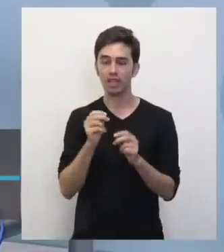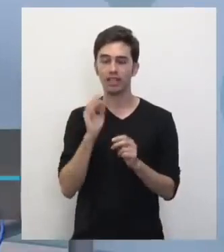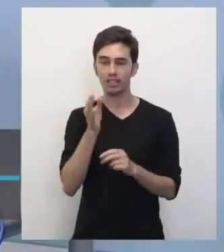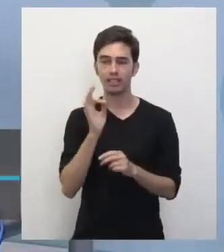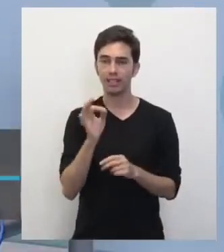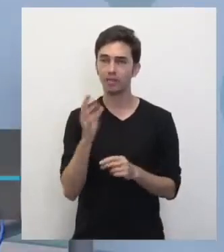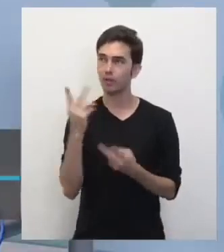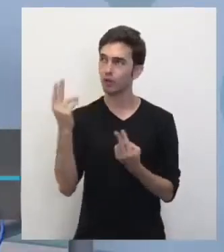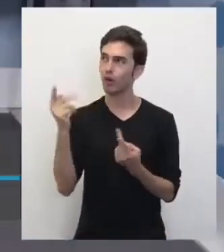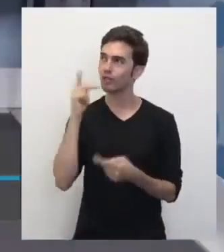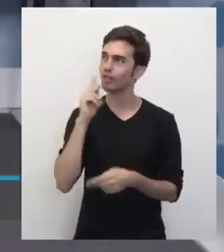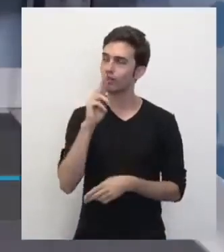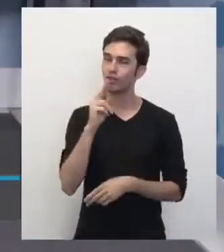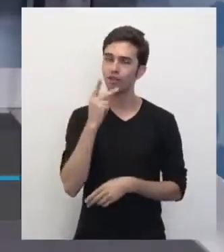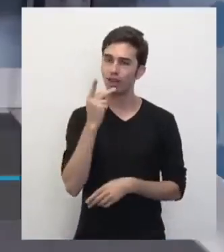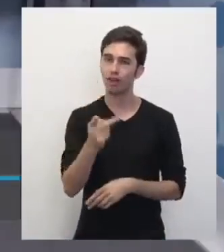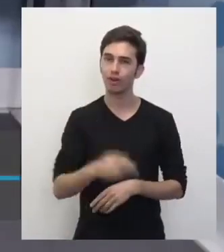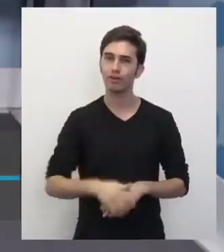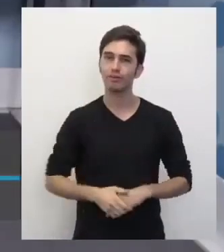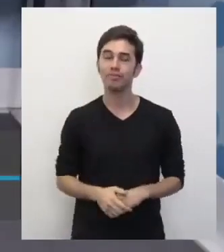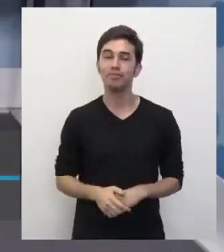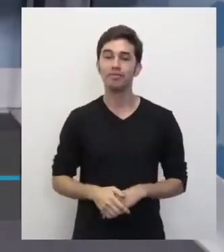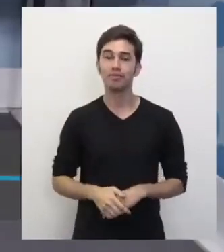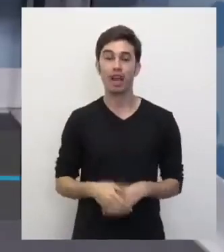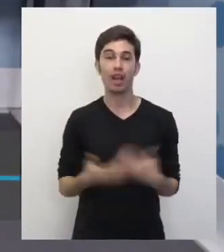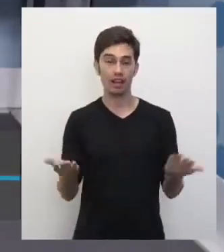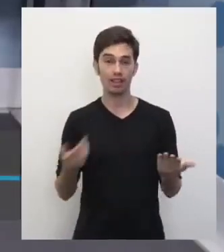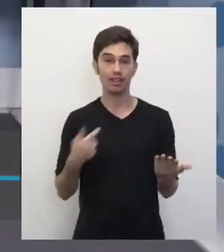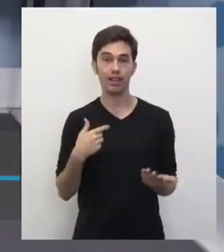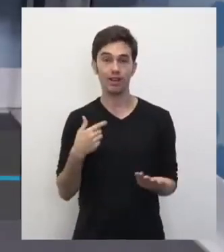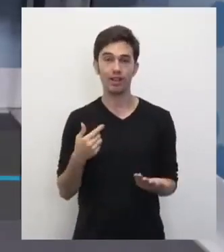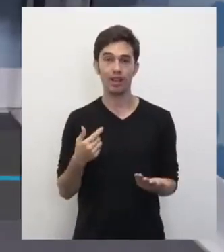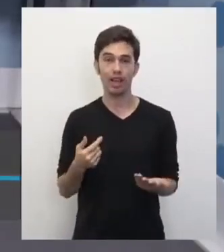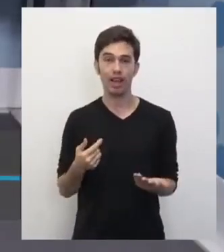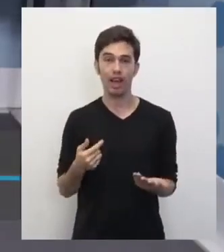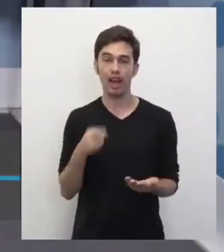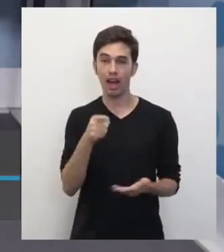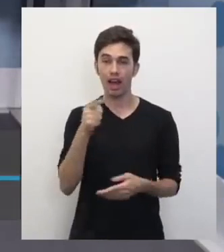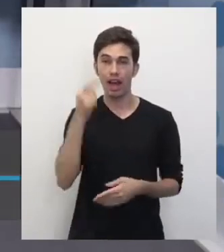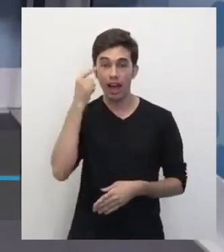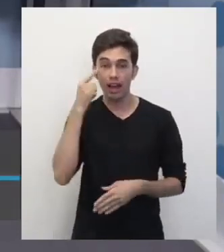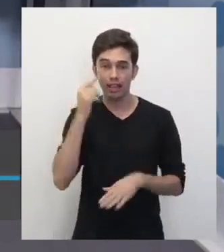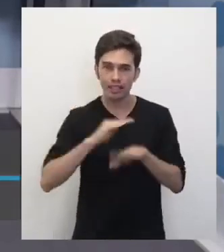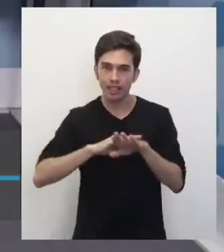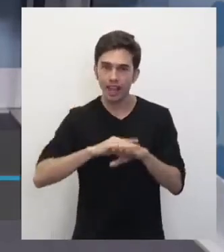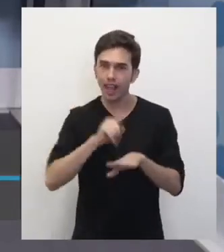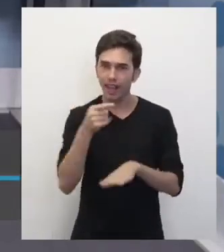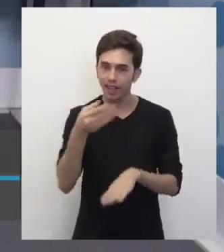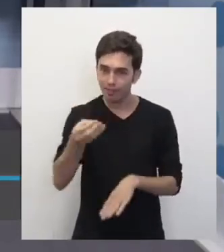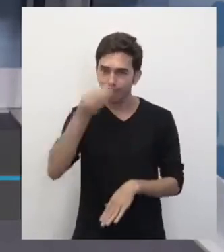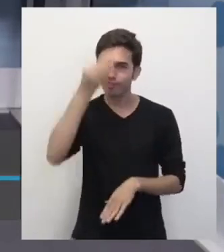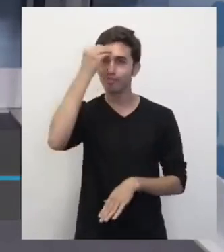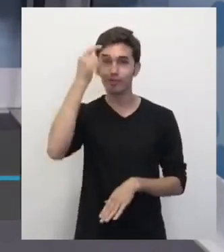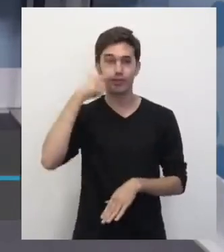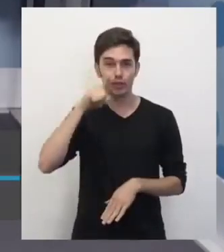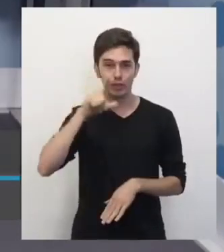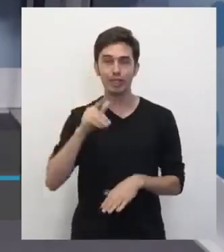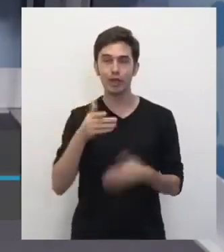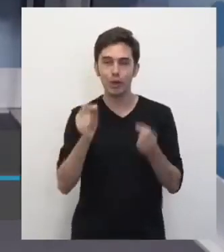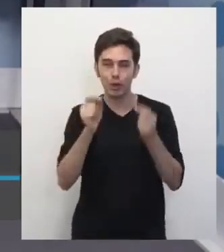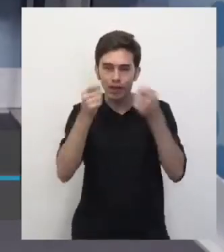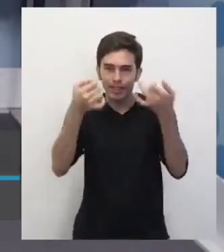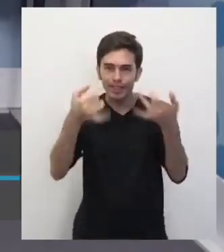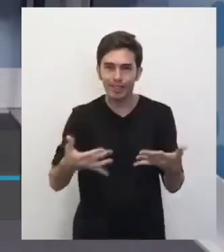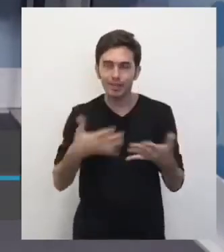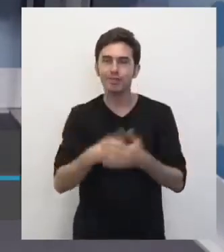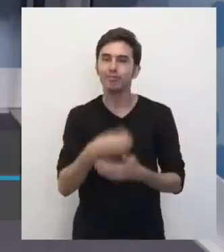aqui. Que ele falou? Perfeito. Então quer dizer que a gente conseguiu aí passar, então ele entendeu basicamente o que a gente estava comentando aqui. Bacana.